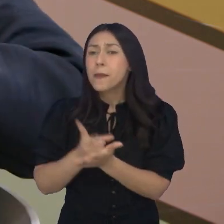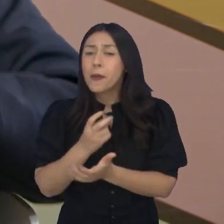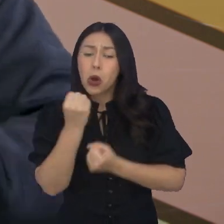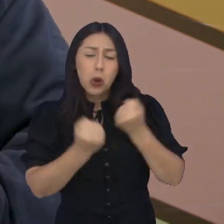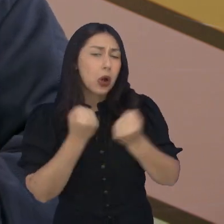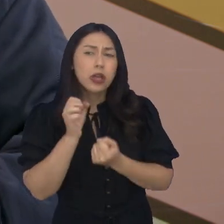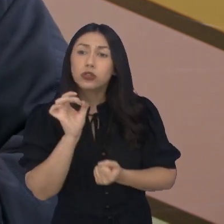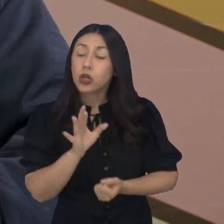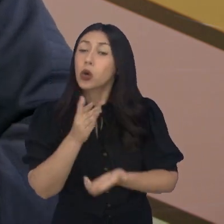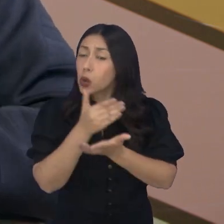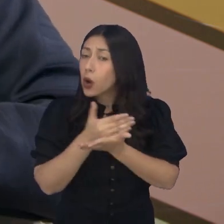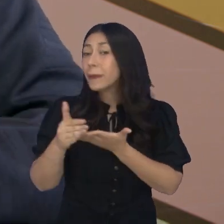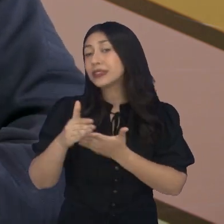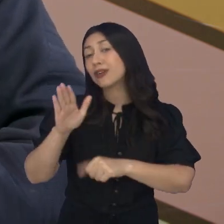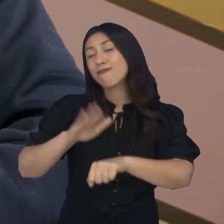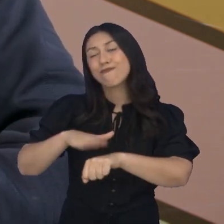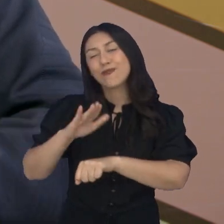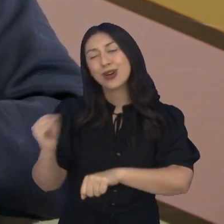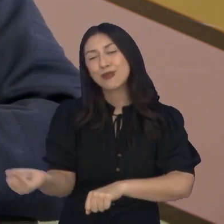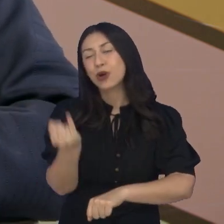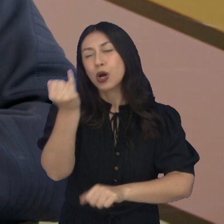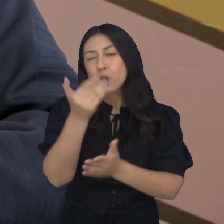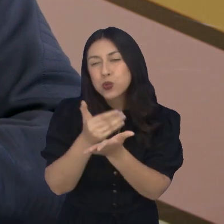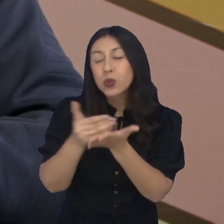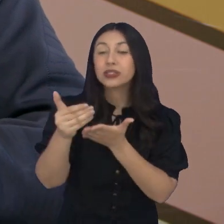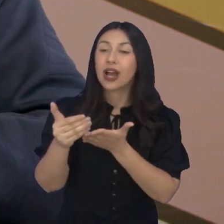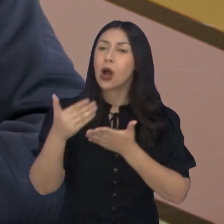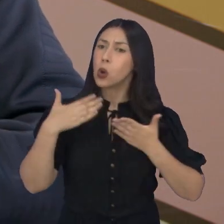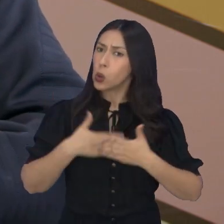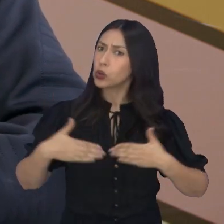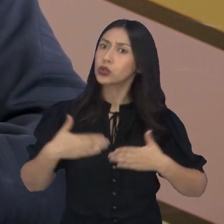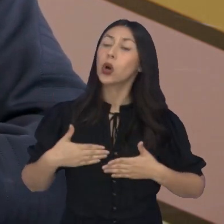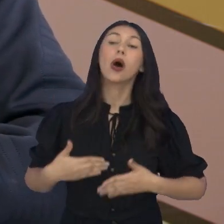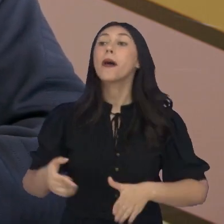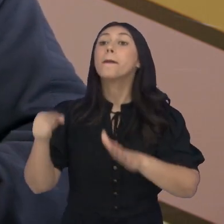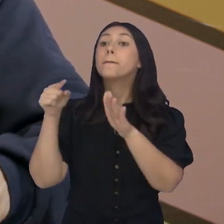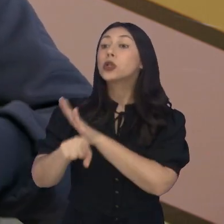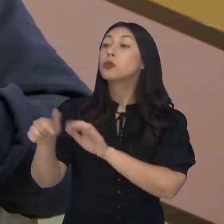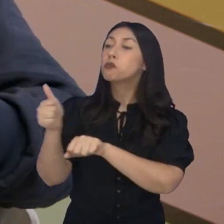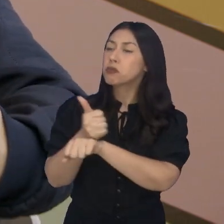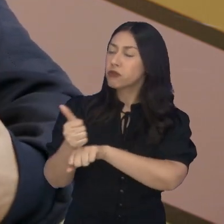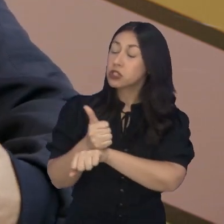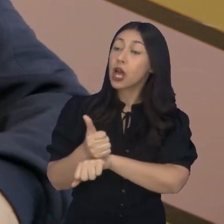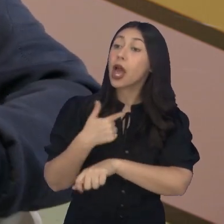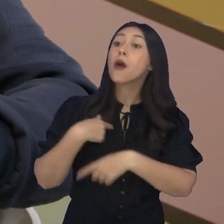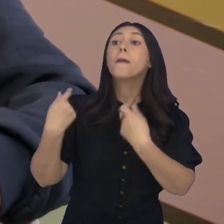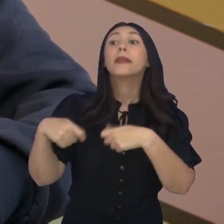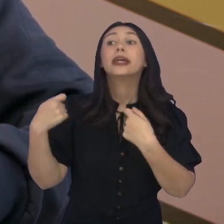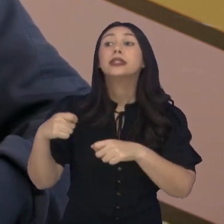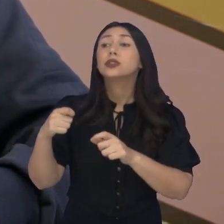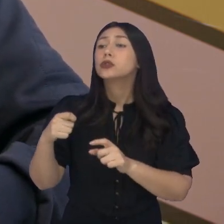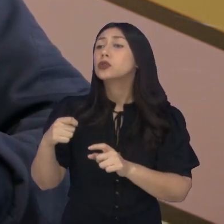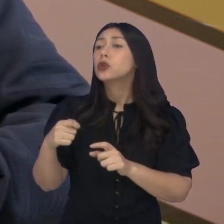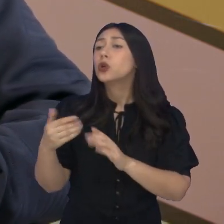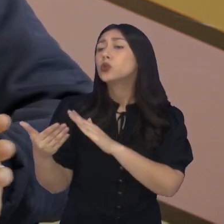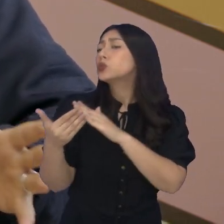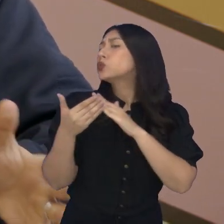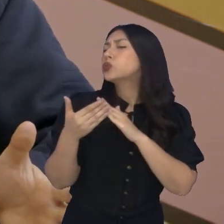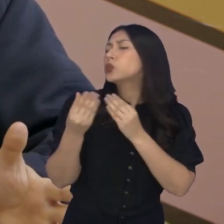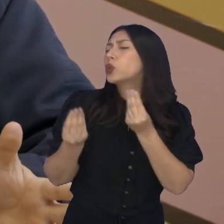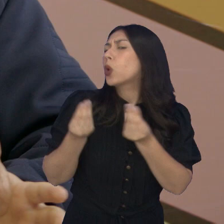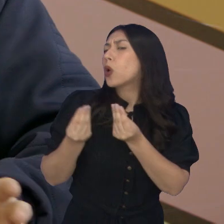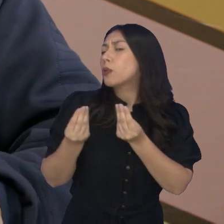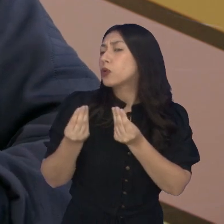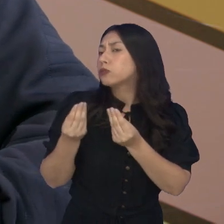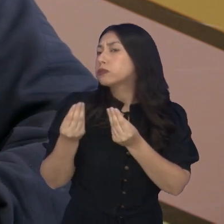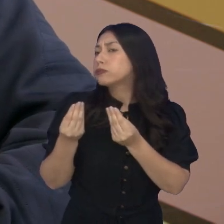fortalecimento, comece a correr. Cria gosto. Quando você criar gosto, você pergunta para o teu educador físico, o que eu preciso fazer de fortalecimento além da